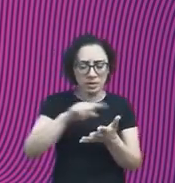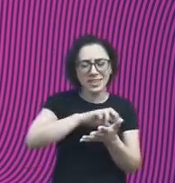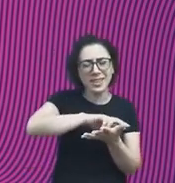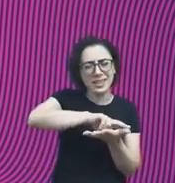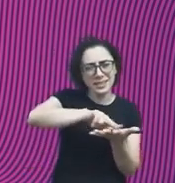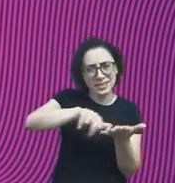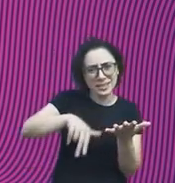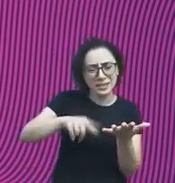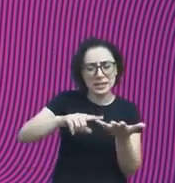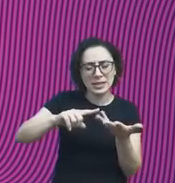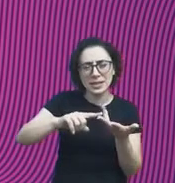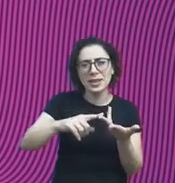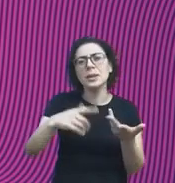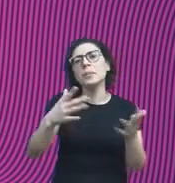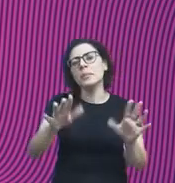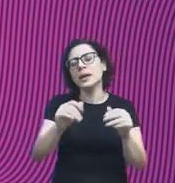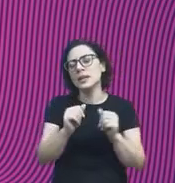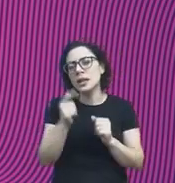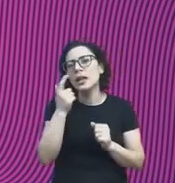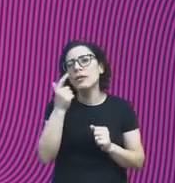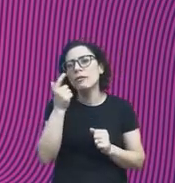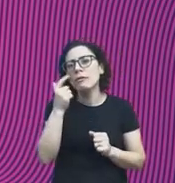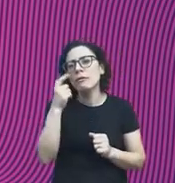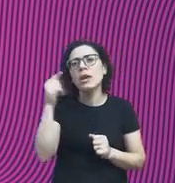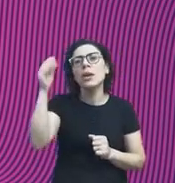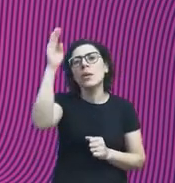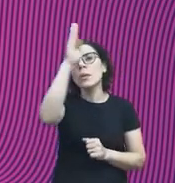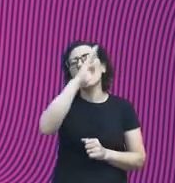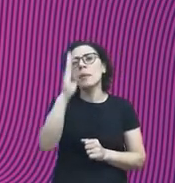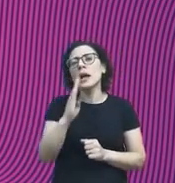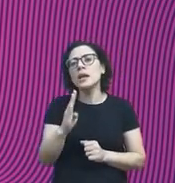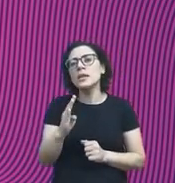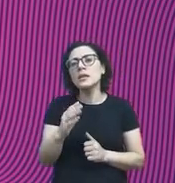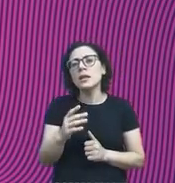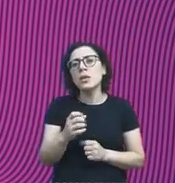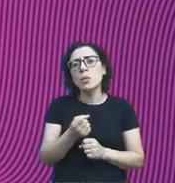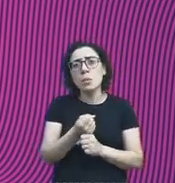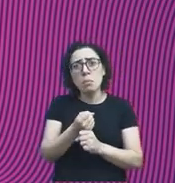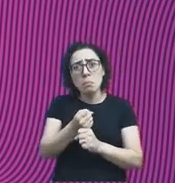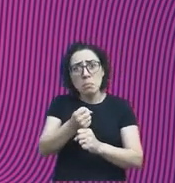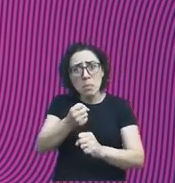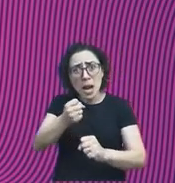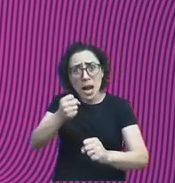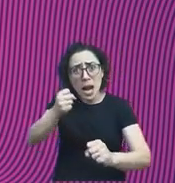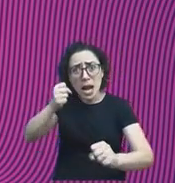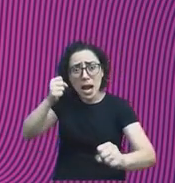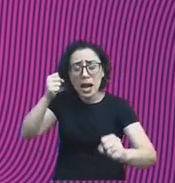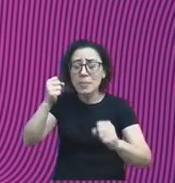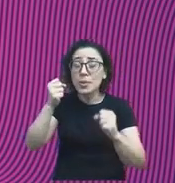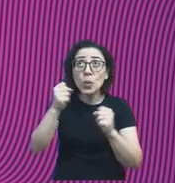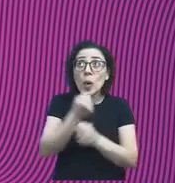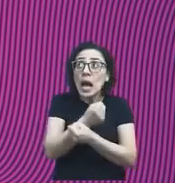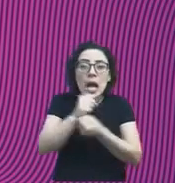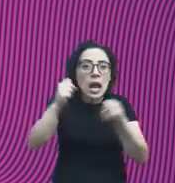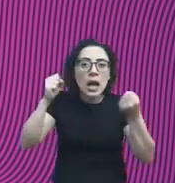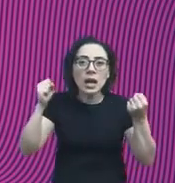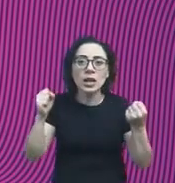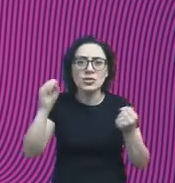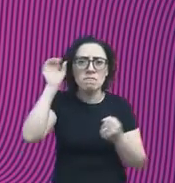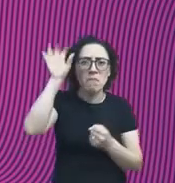do Brasil e da diversidade do Brasil, do fato de que haverá espaço para diversas